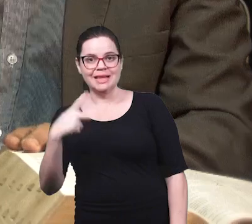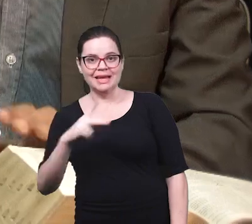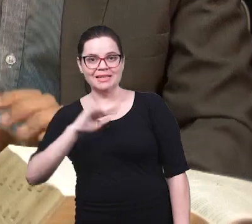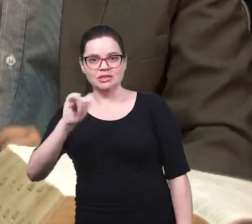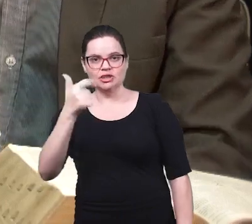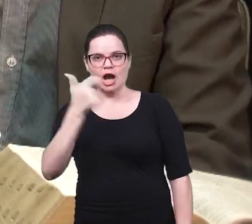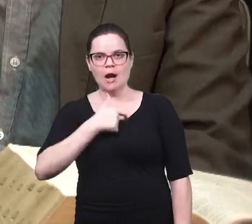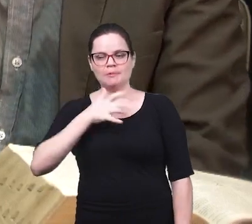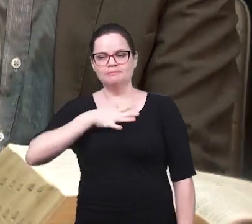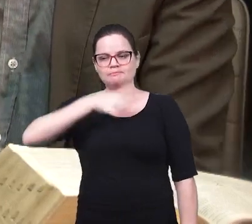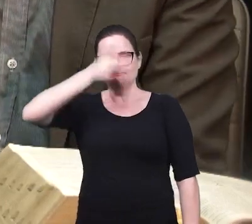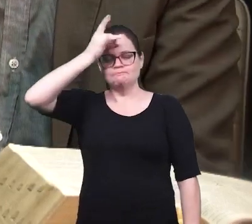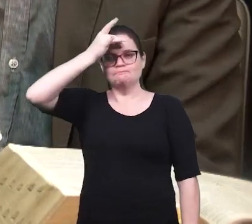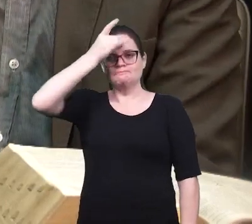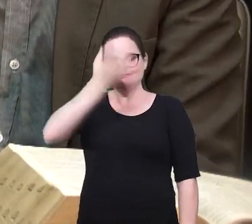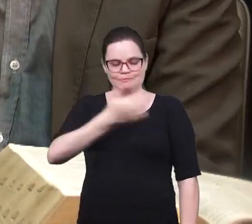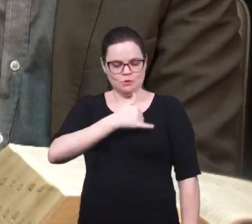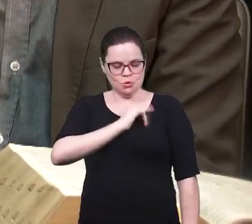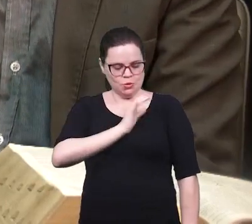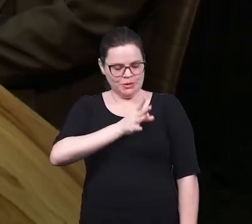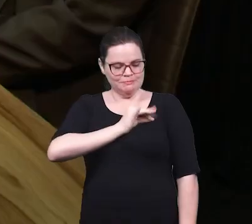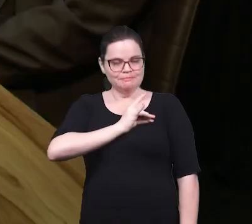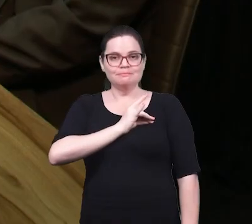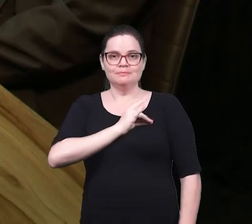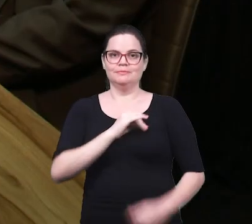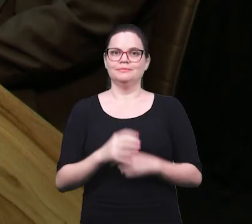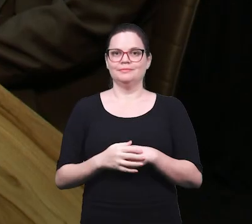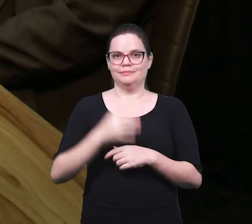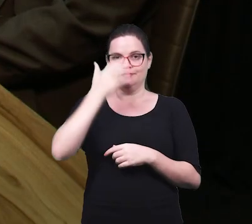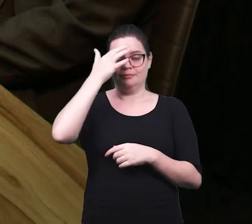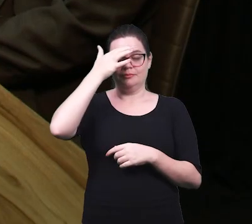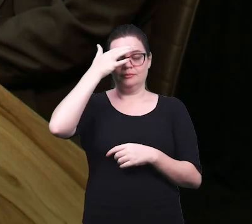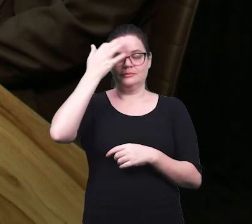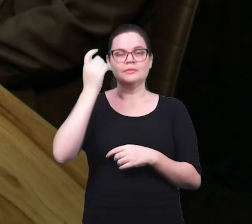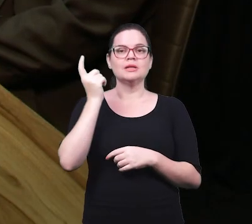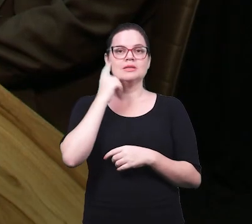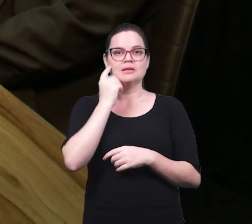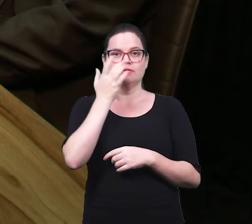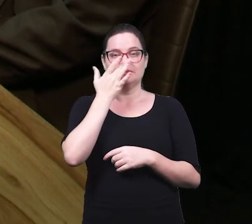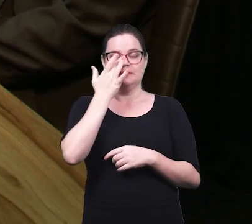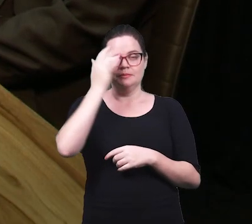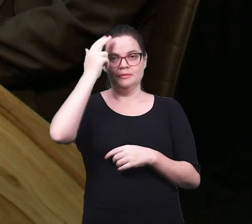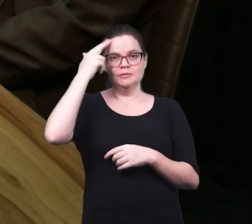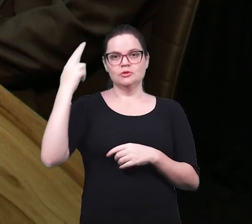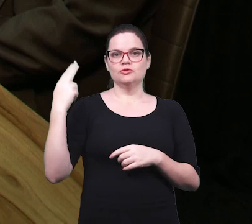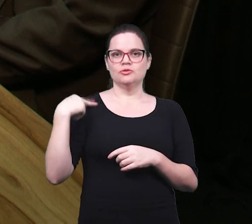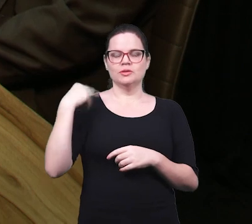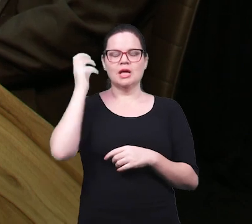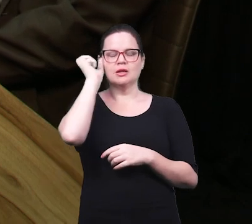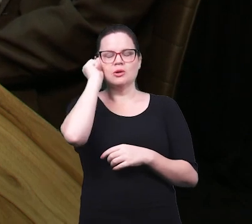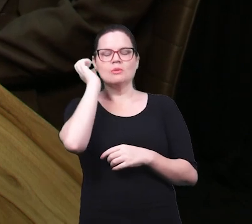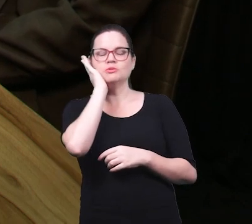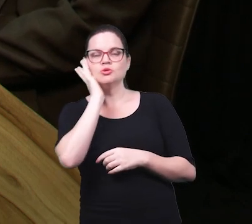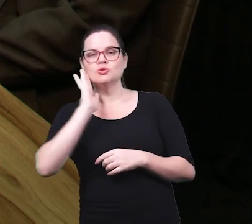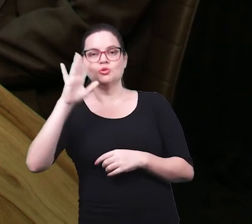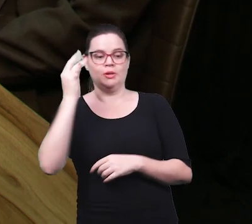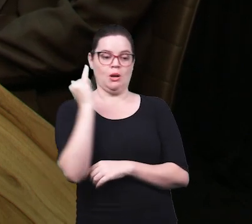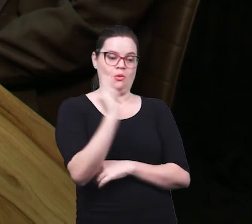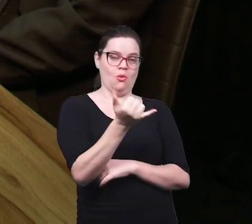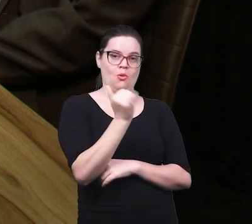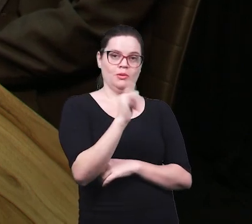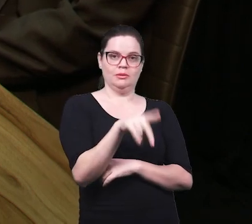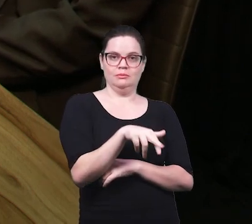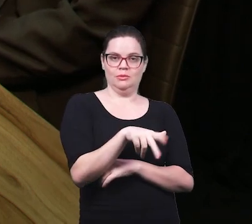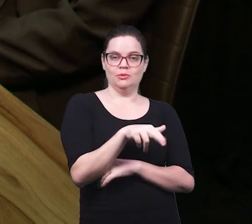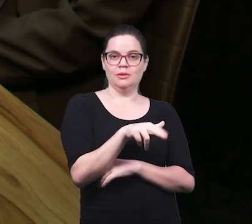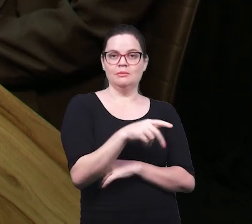guardava tudo isso no seu coração. Você vê que interessante, né? José, ele tem um sonho, ele conta esse sonho para